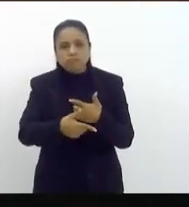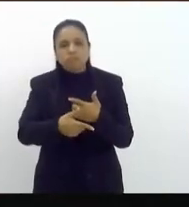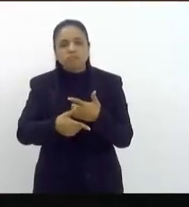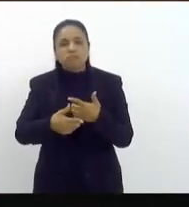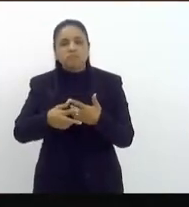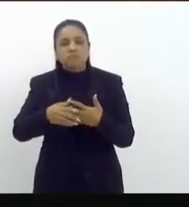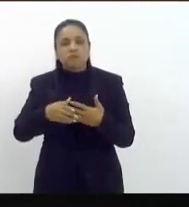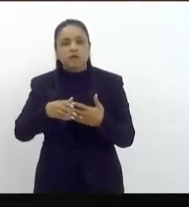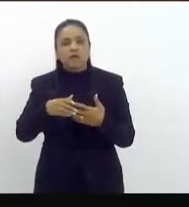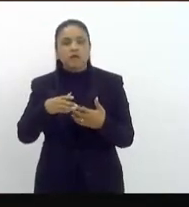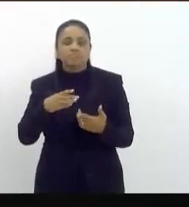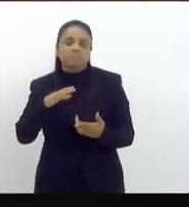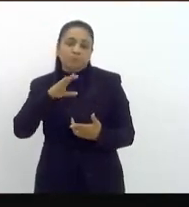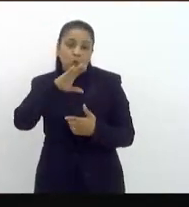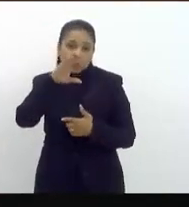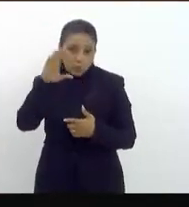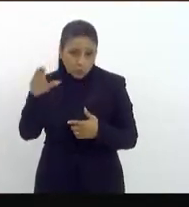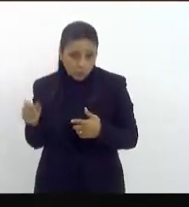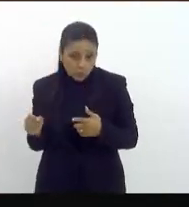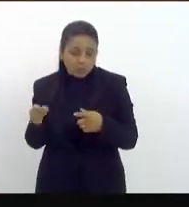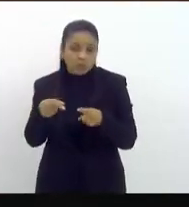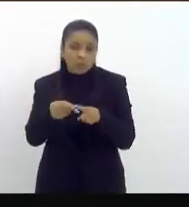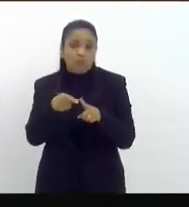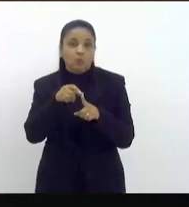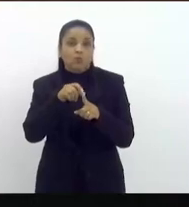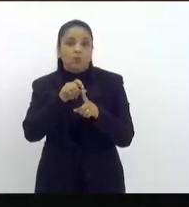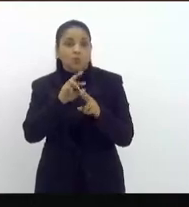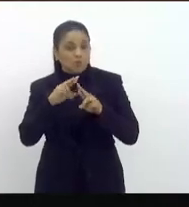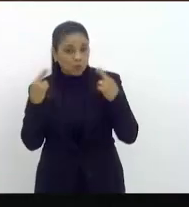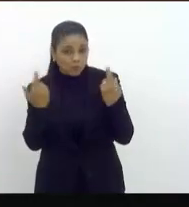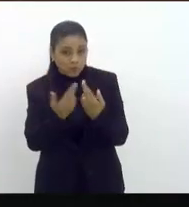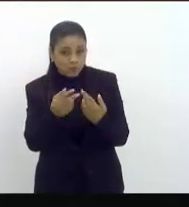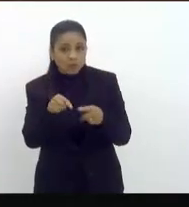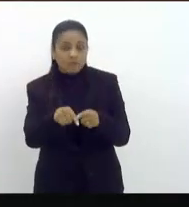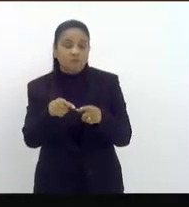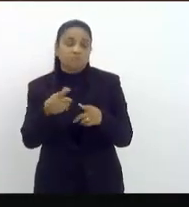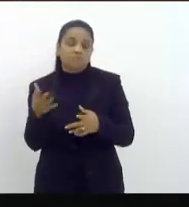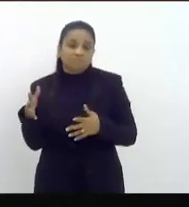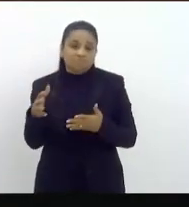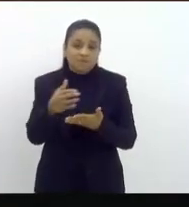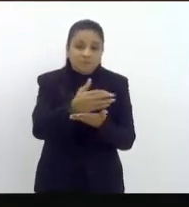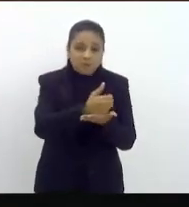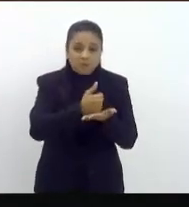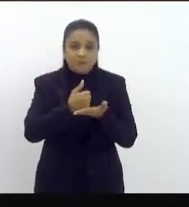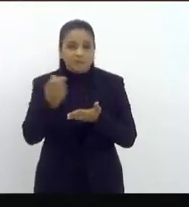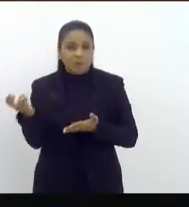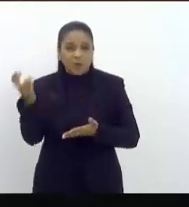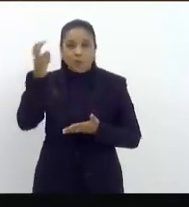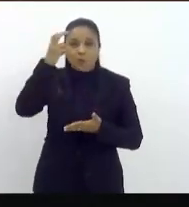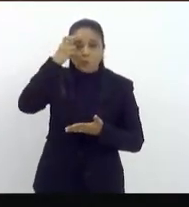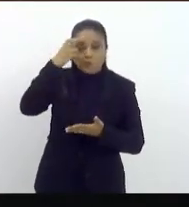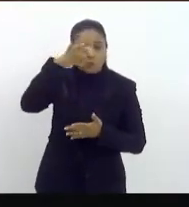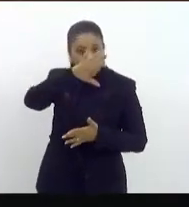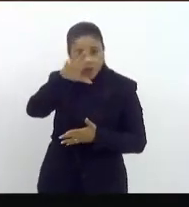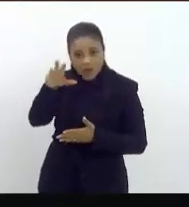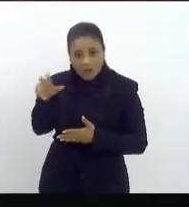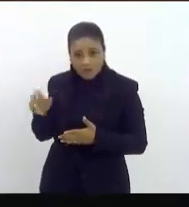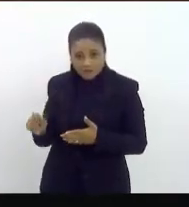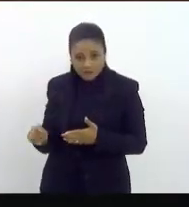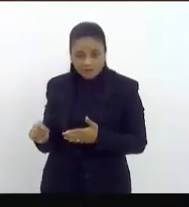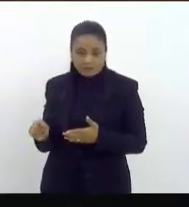culto e também a favor da recuperação das curiosidade da cultura de matriz africana